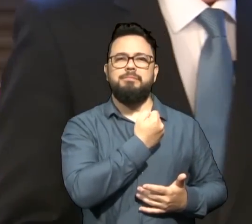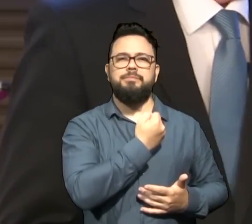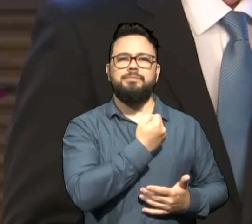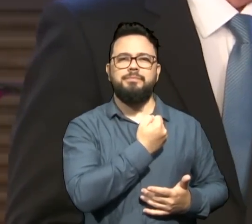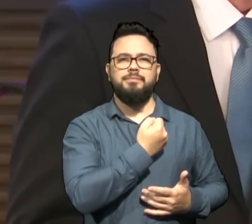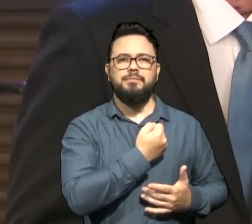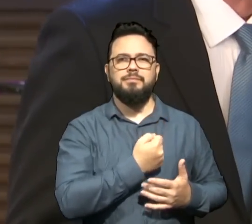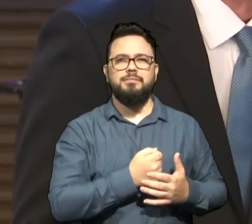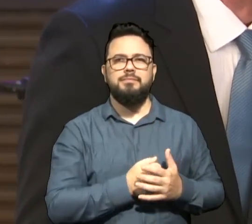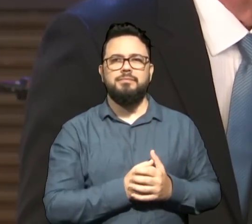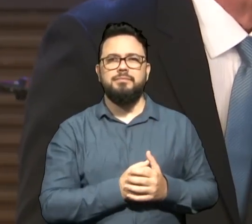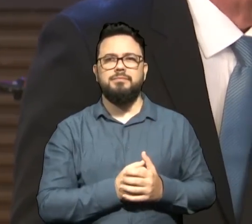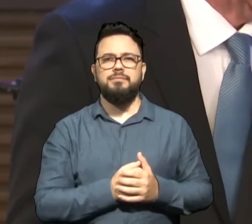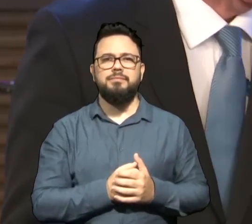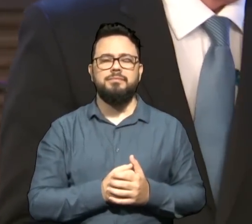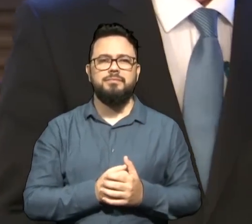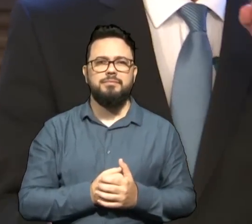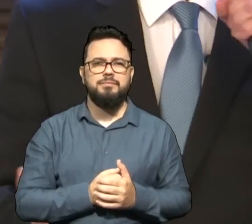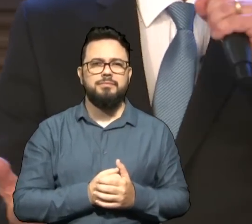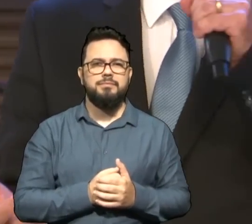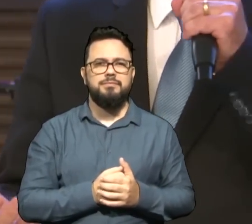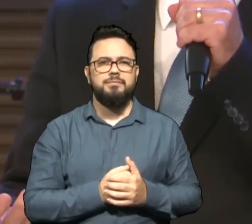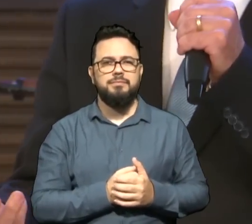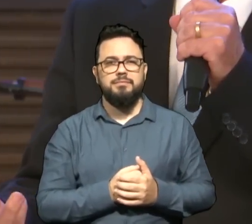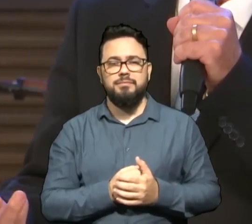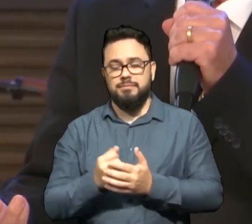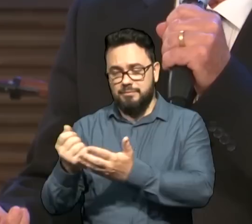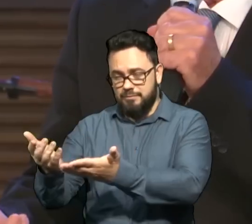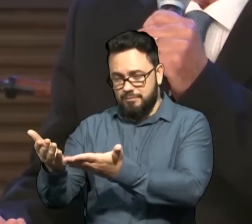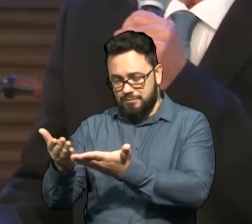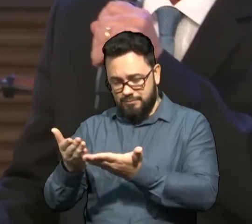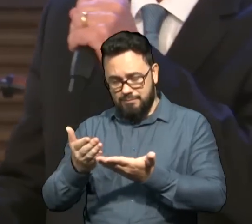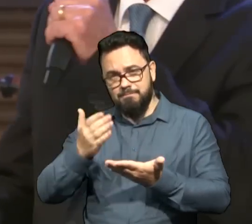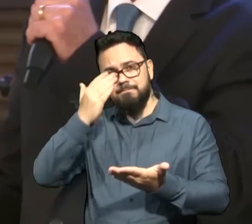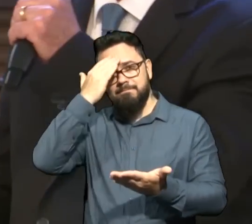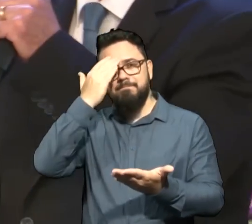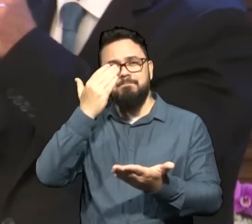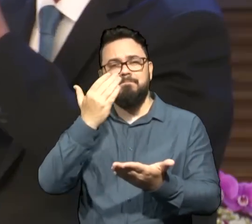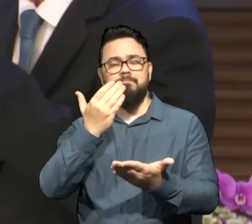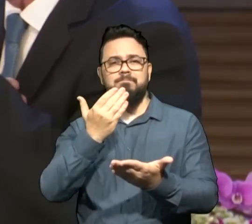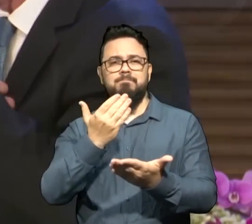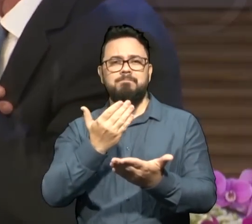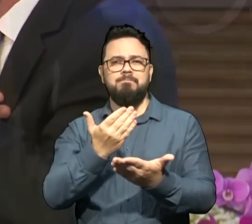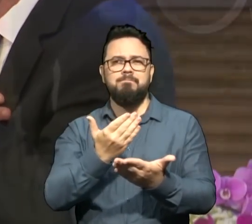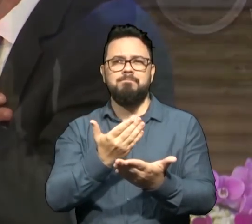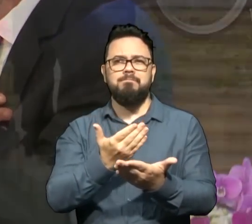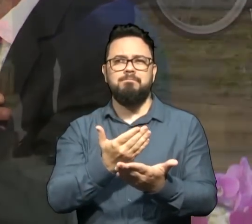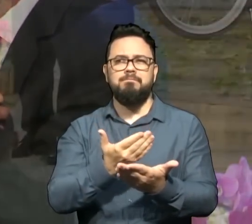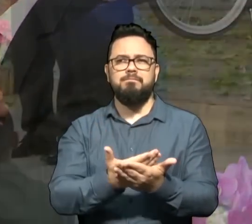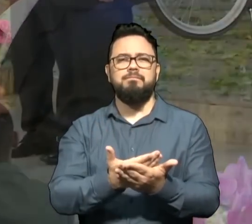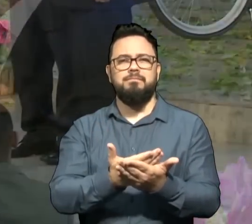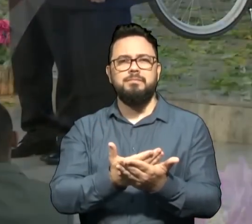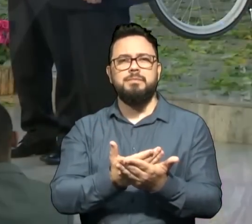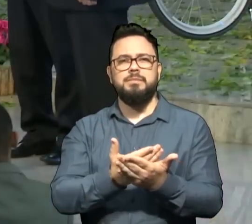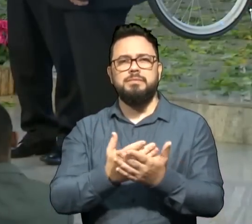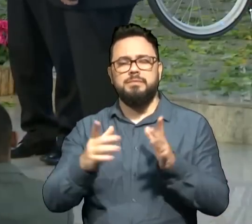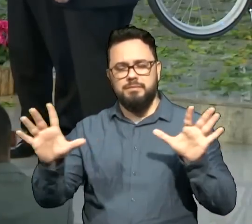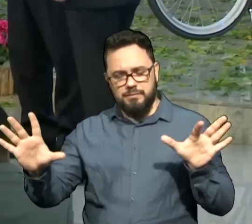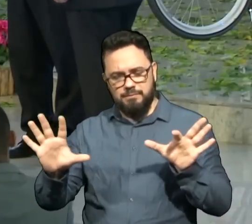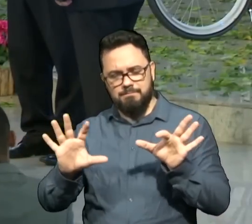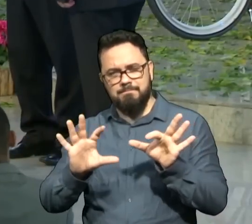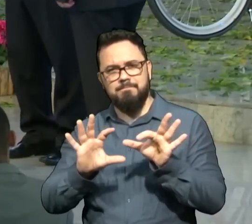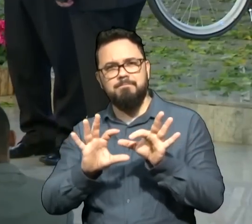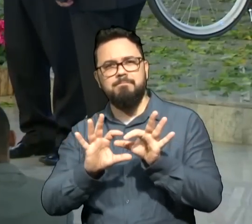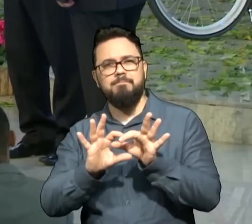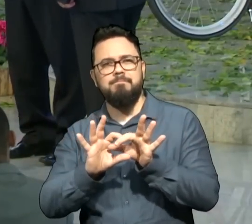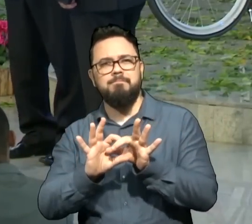dá minha certeza teem meu ser